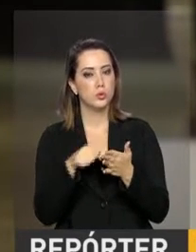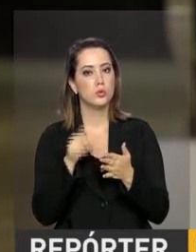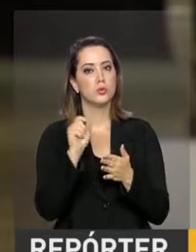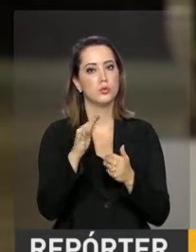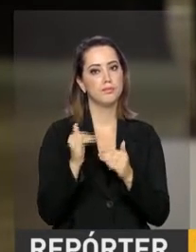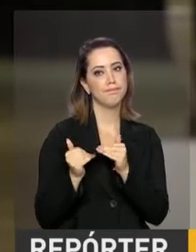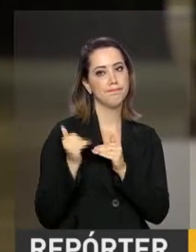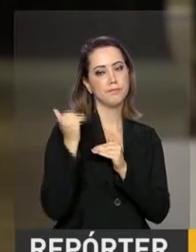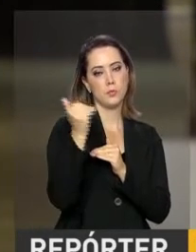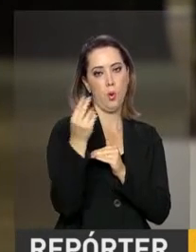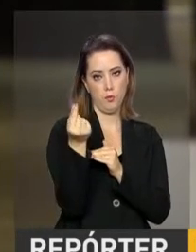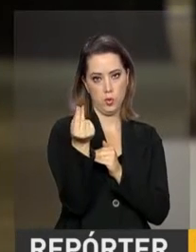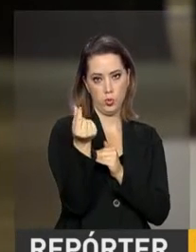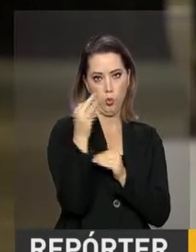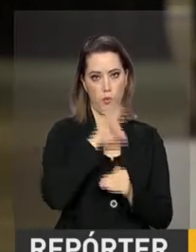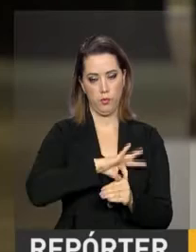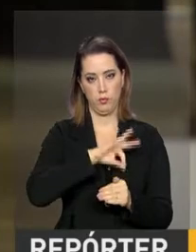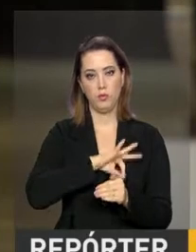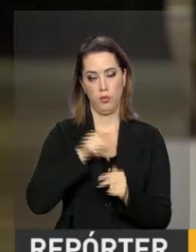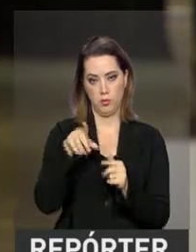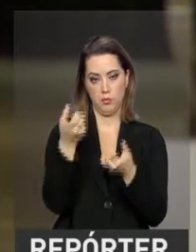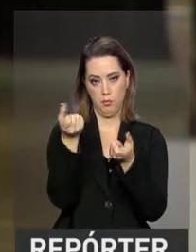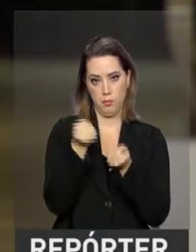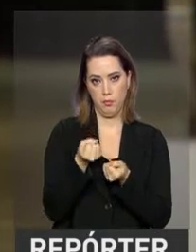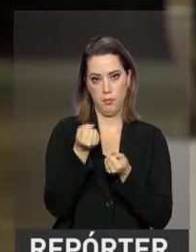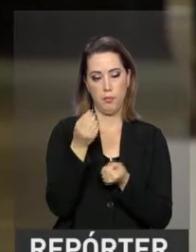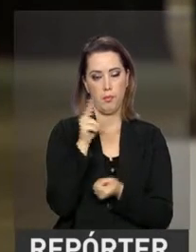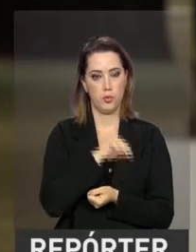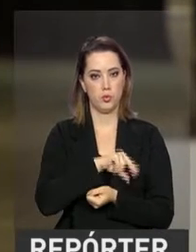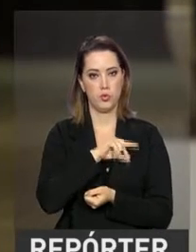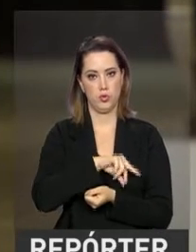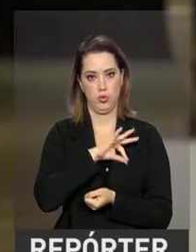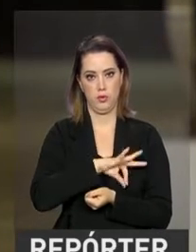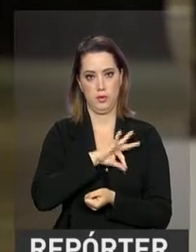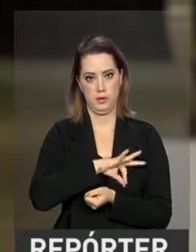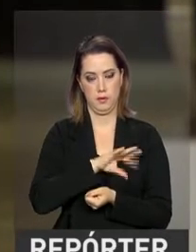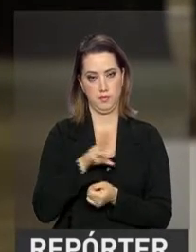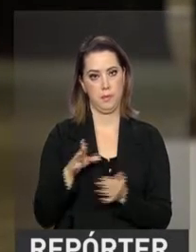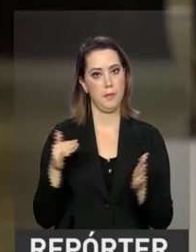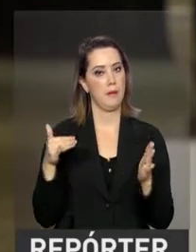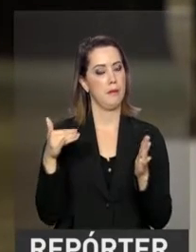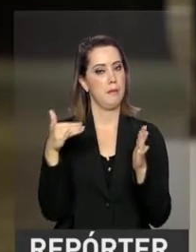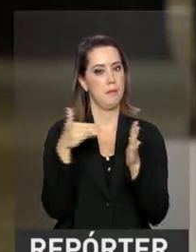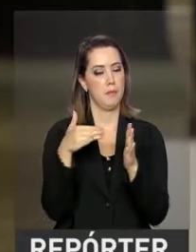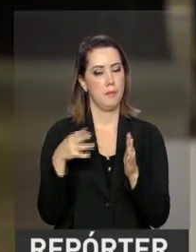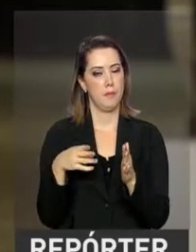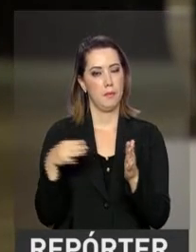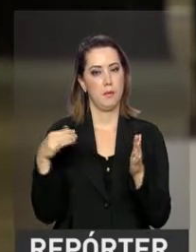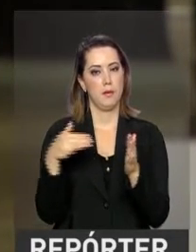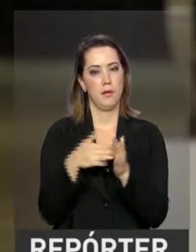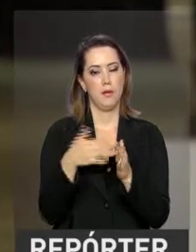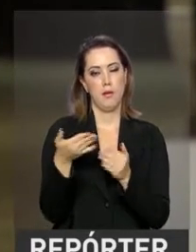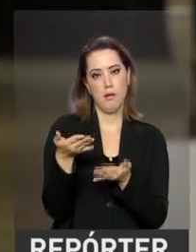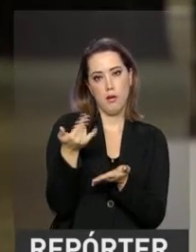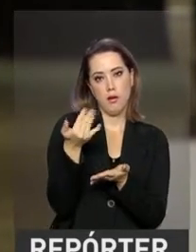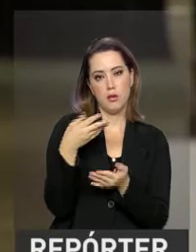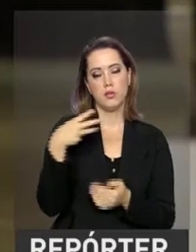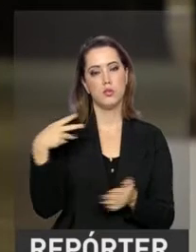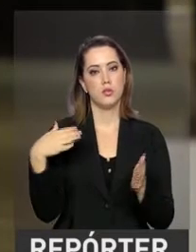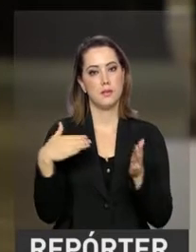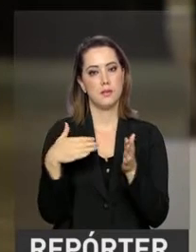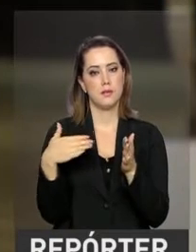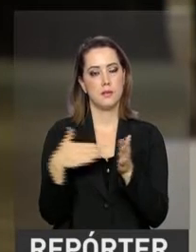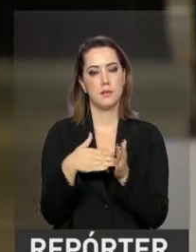do teto de renda para conseguir o financiamento antes o candidato teria de ter no máximo uma renda bruta mensal